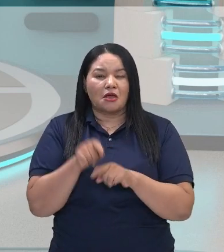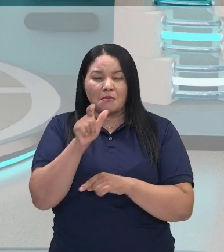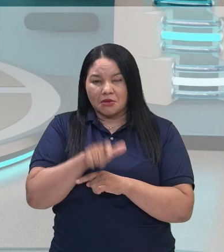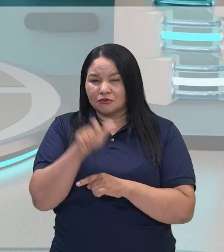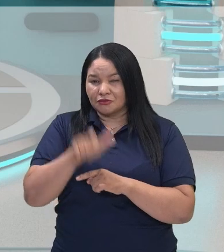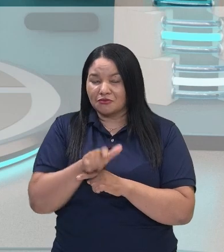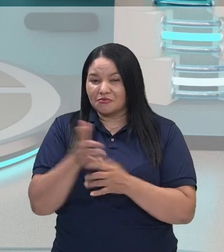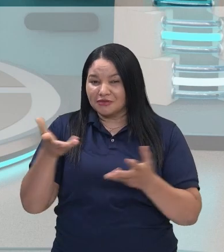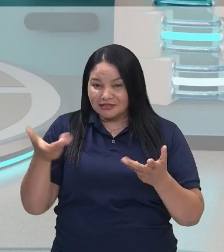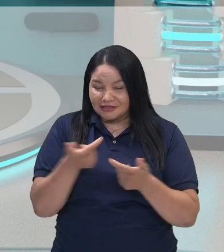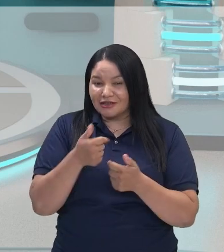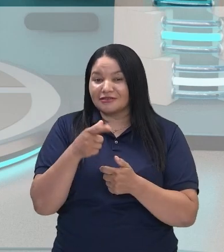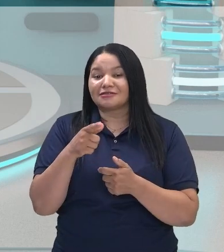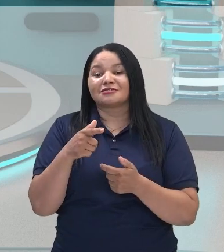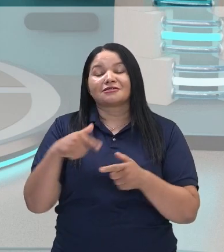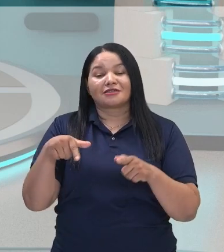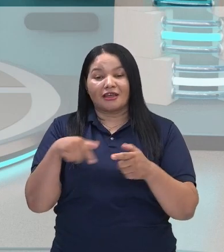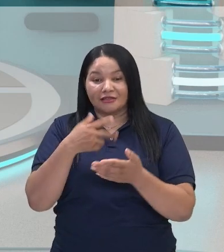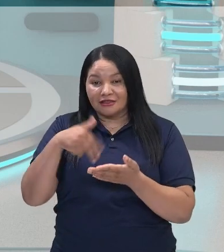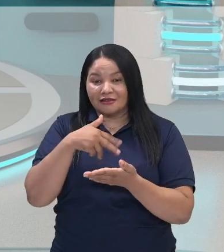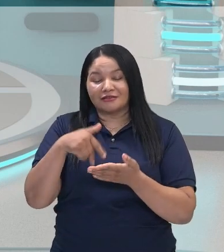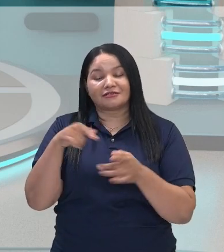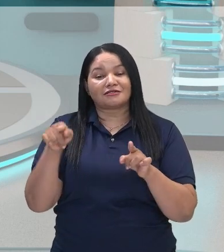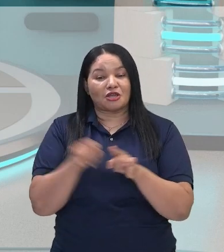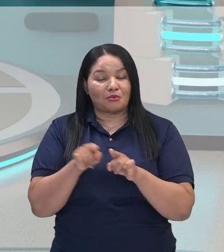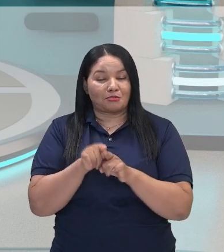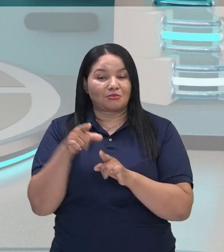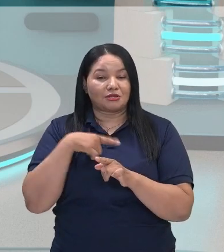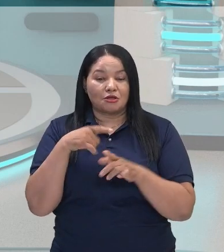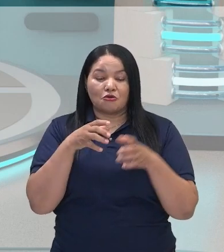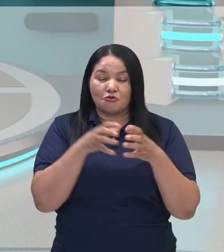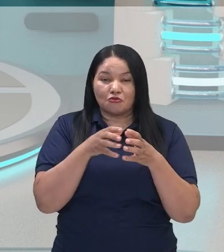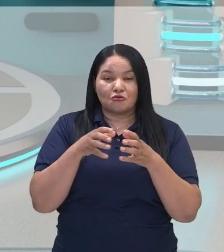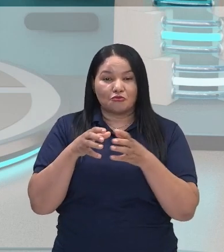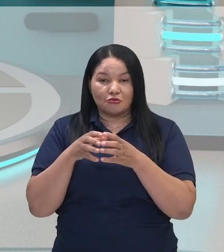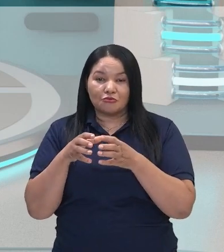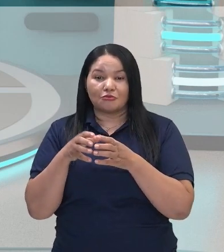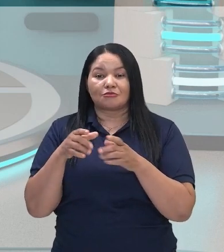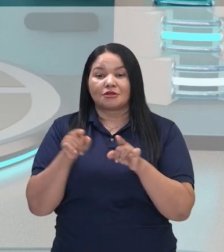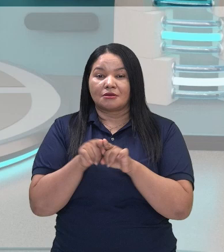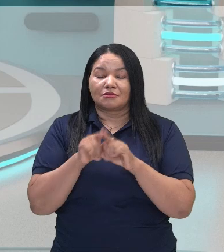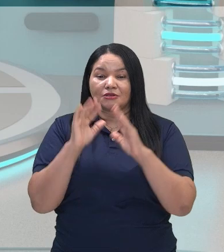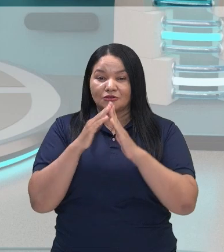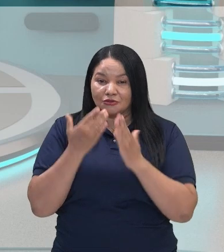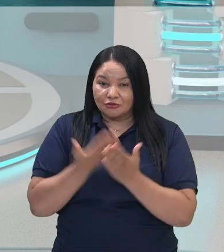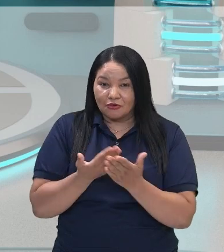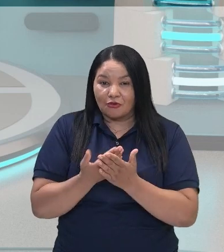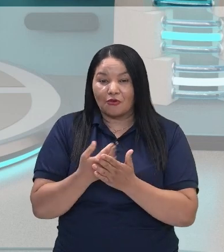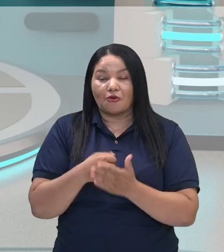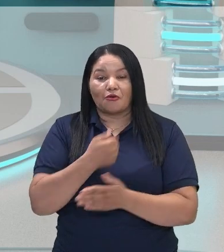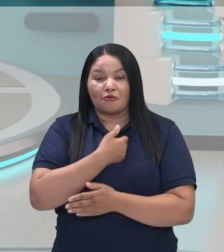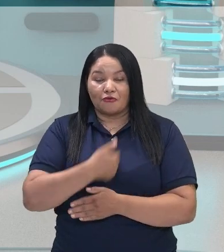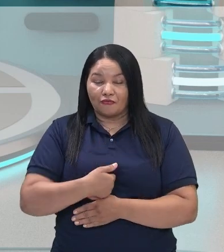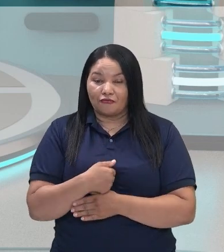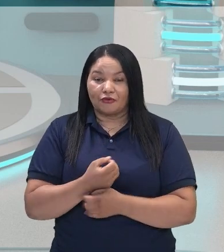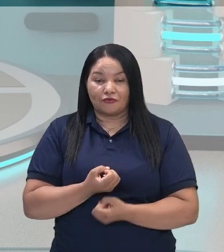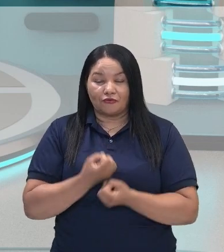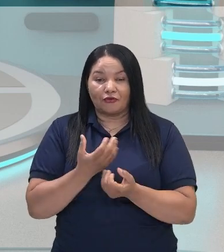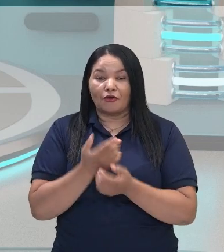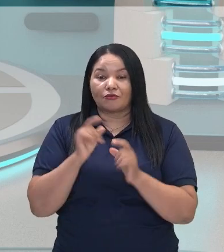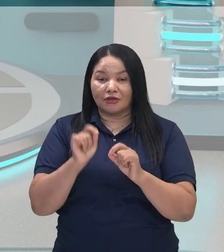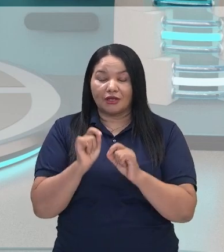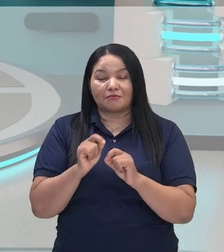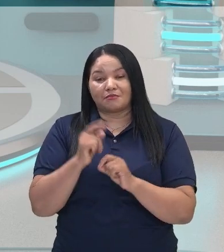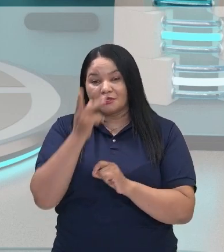essa habilidade para dança, existe também grupos, existem escolas que o governo oferece, né, para as pessoas que têm